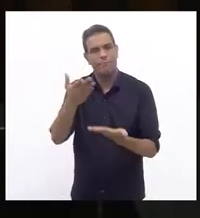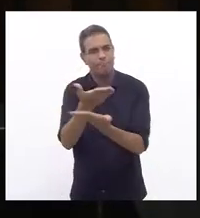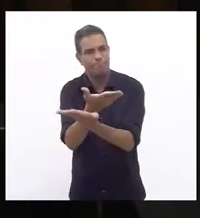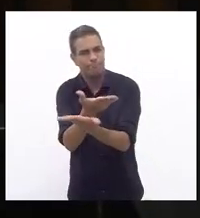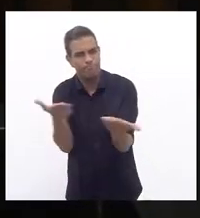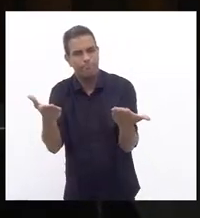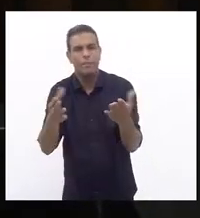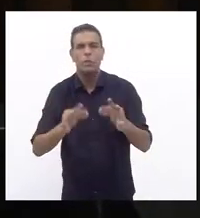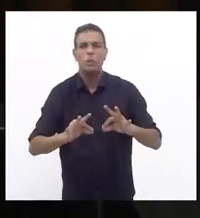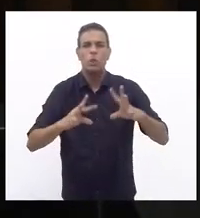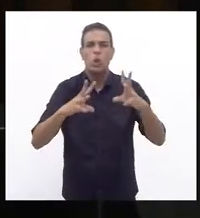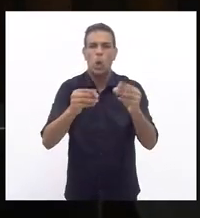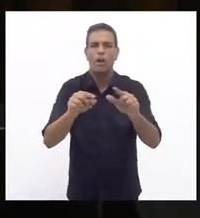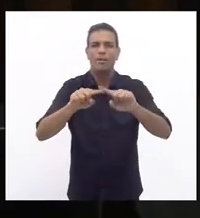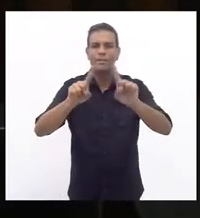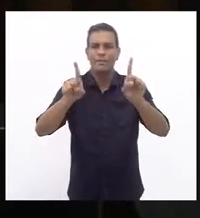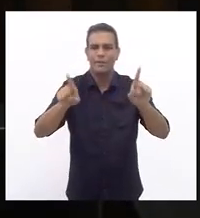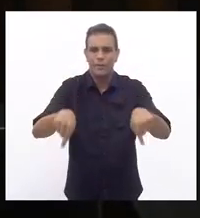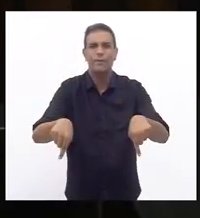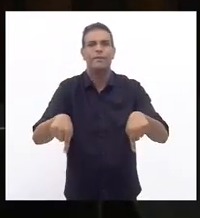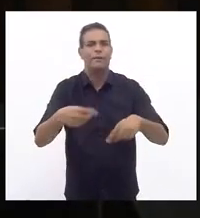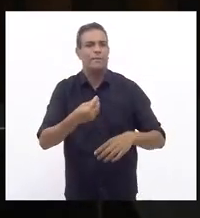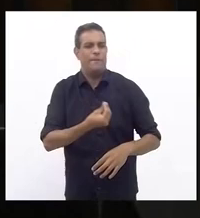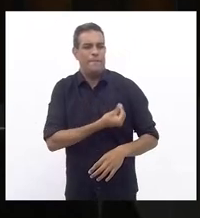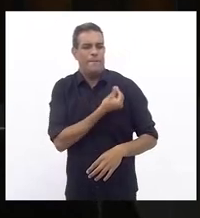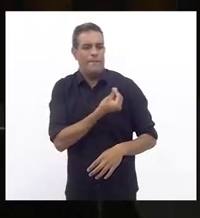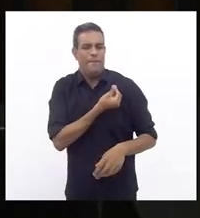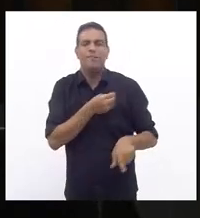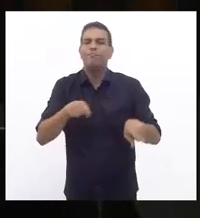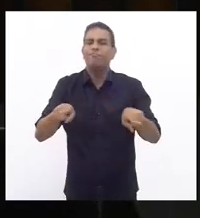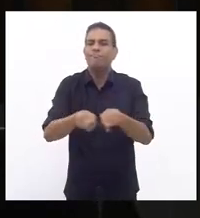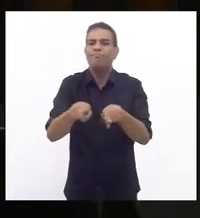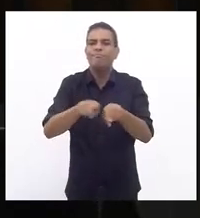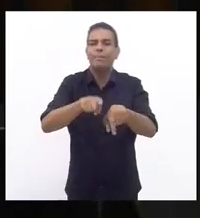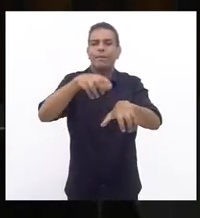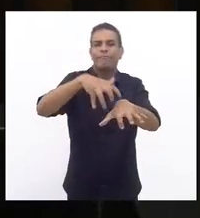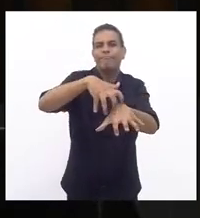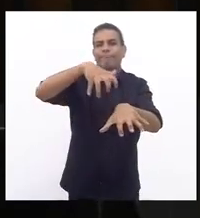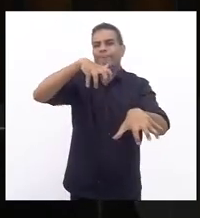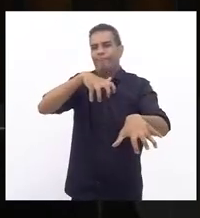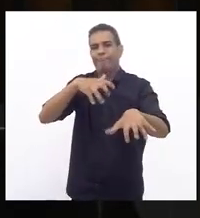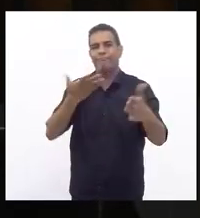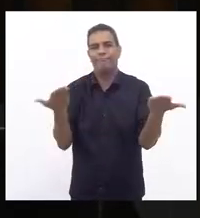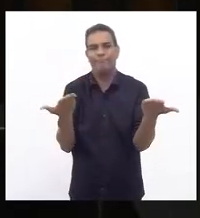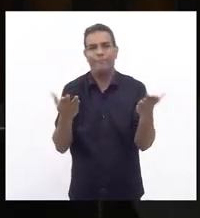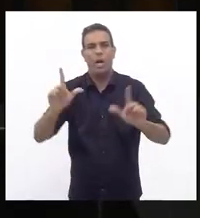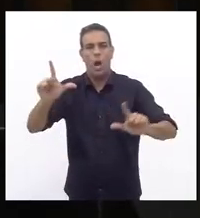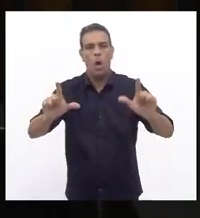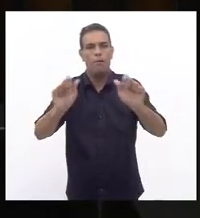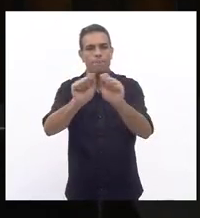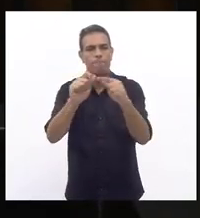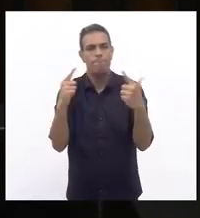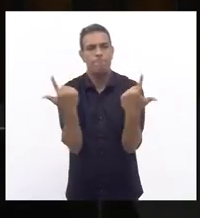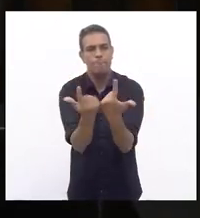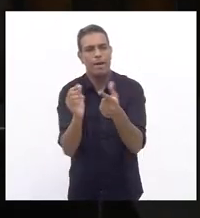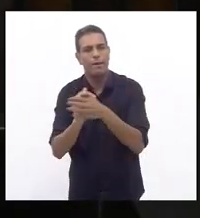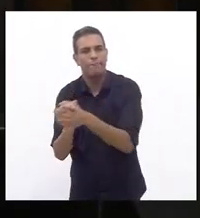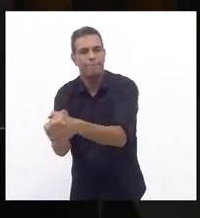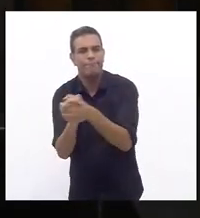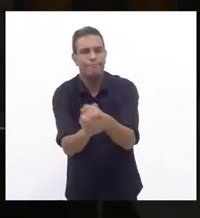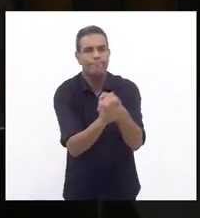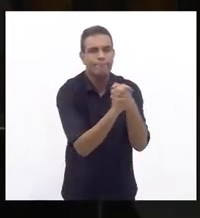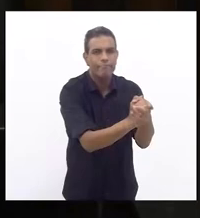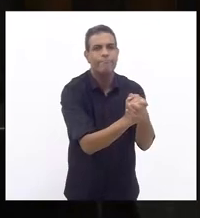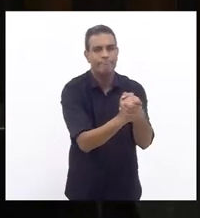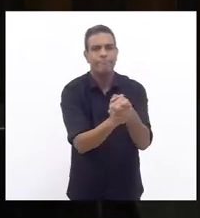os servidores presentes e também esses que estão assistindo pela TV Alerge, saudar, em